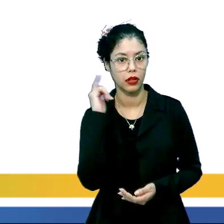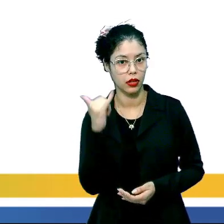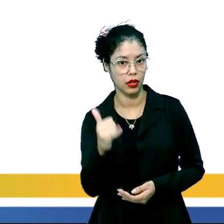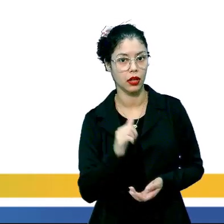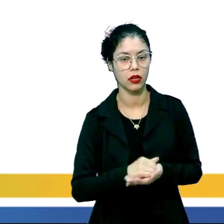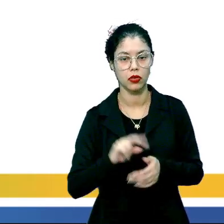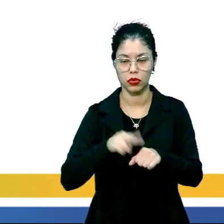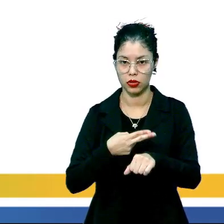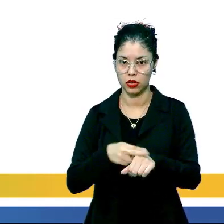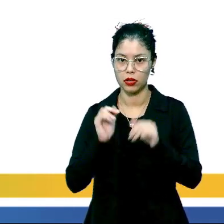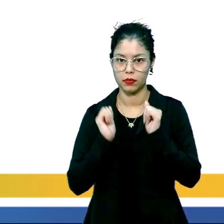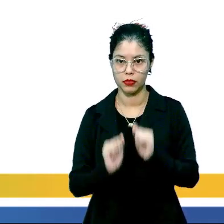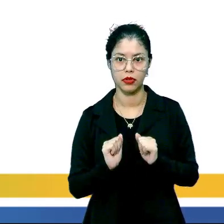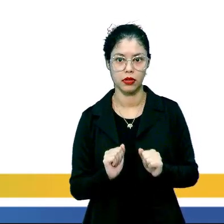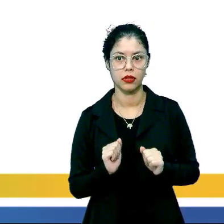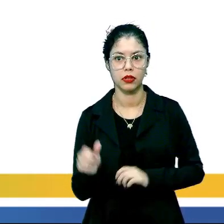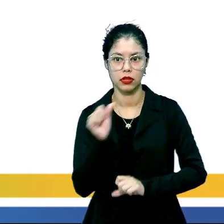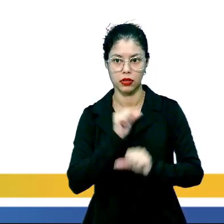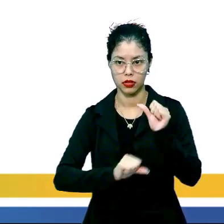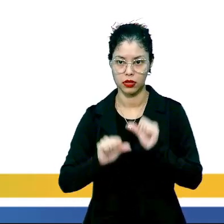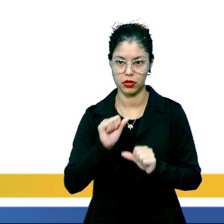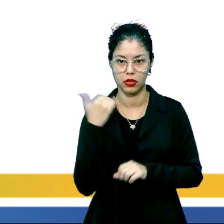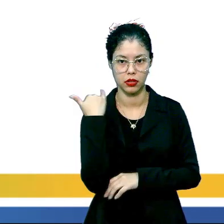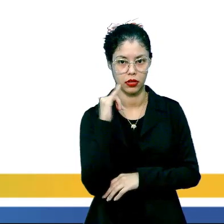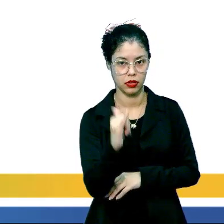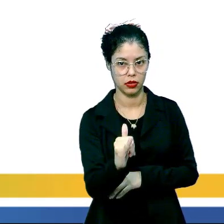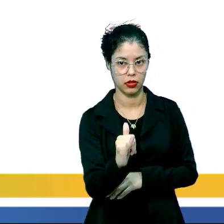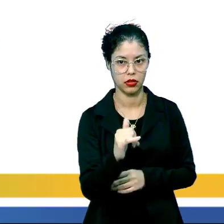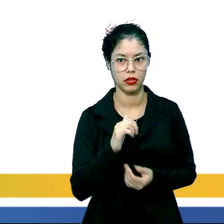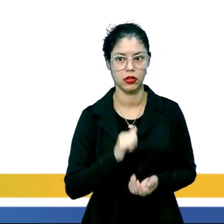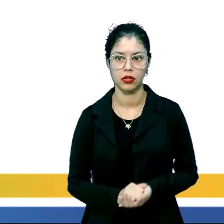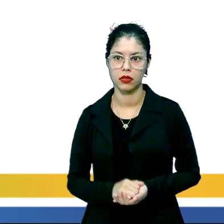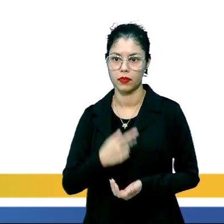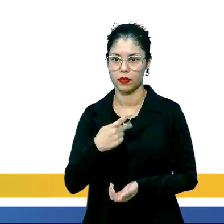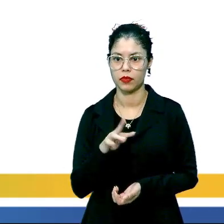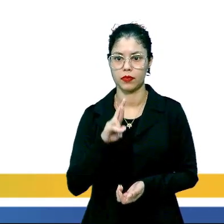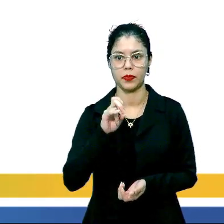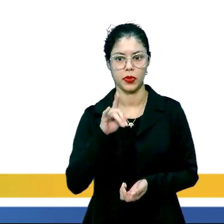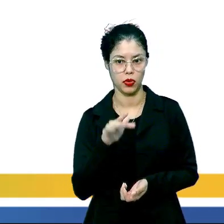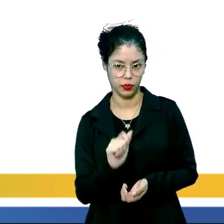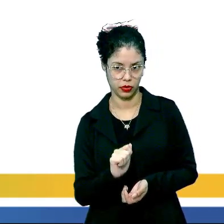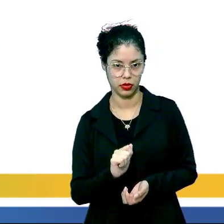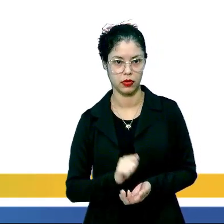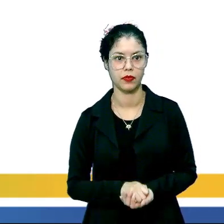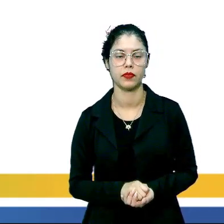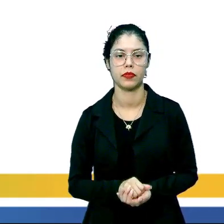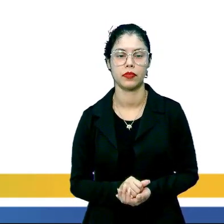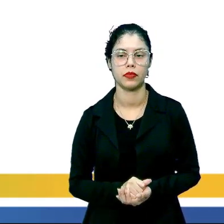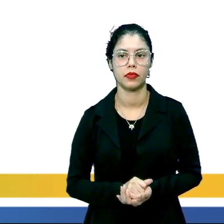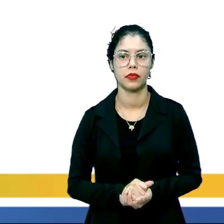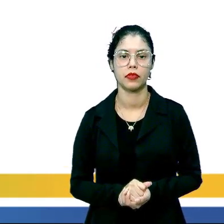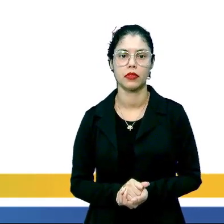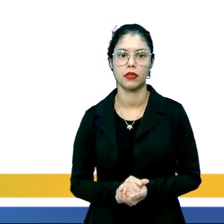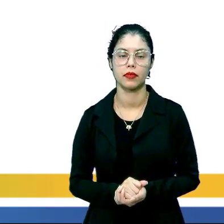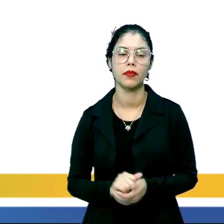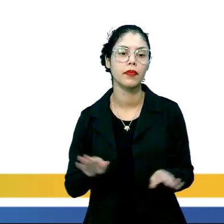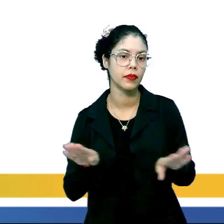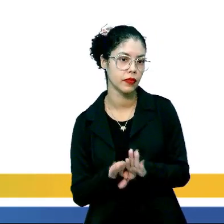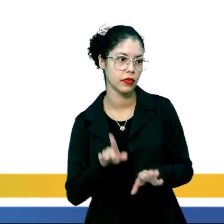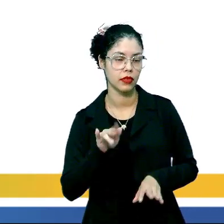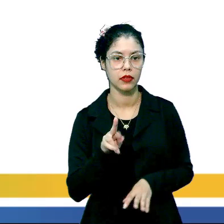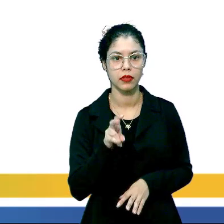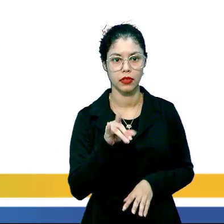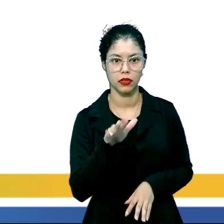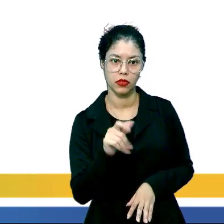energia fornecida pelo chocolate pudesse ser integralmente transformada em energia